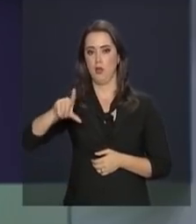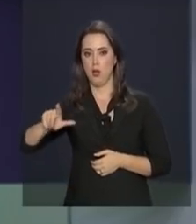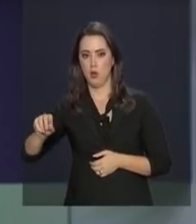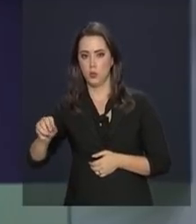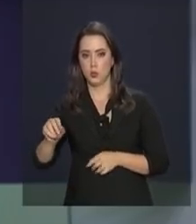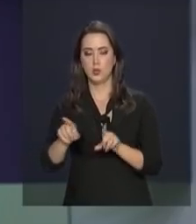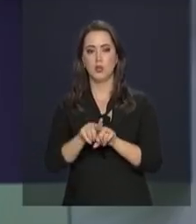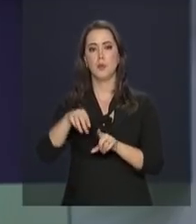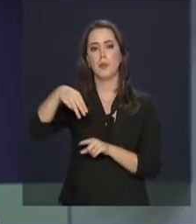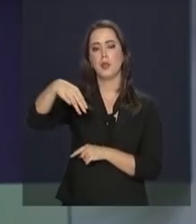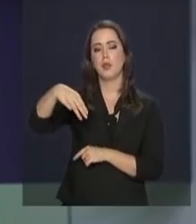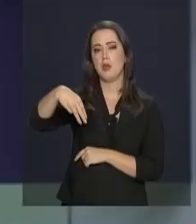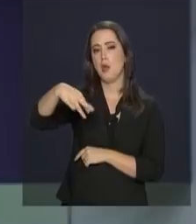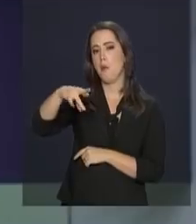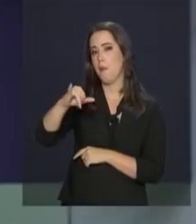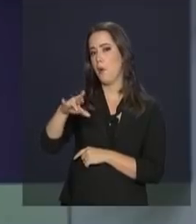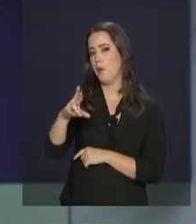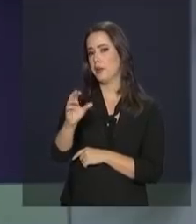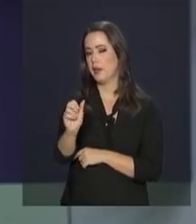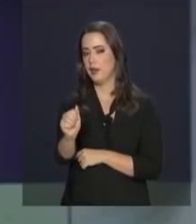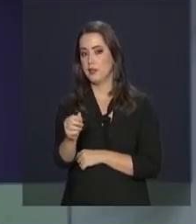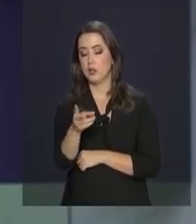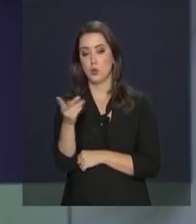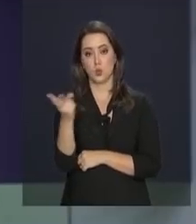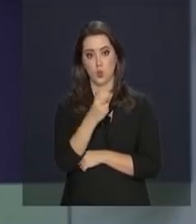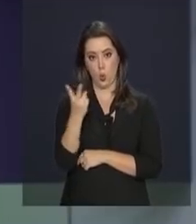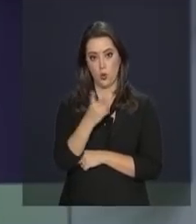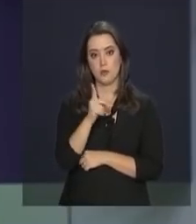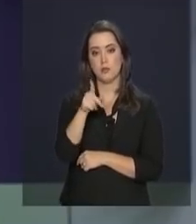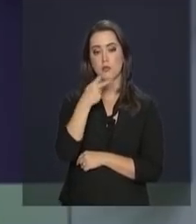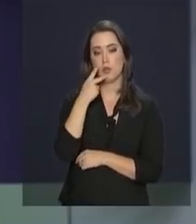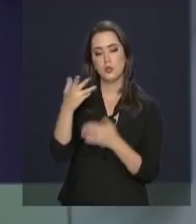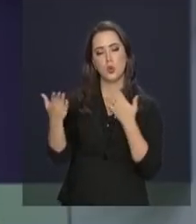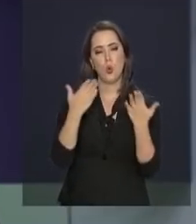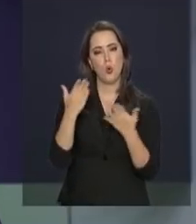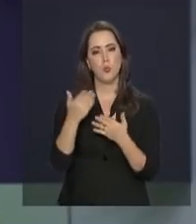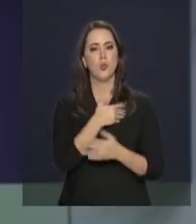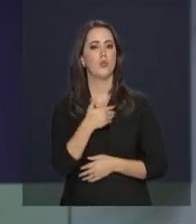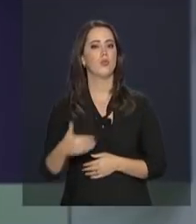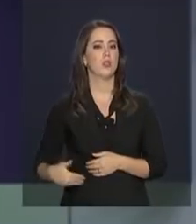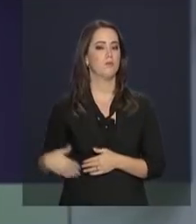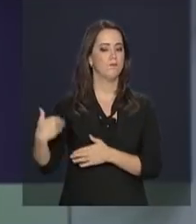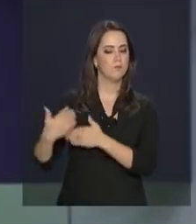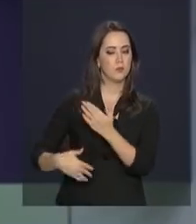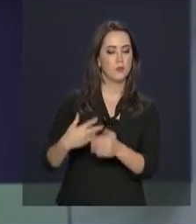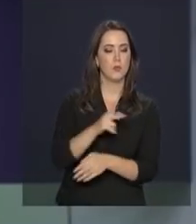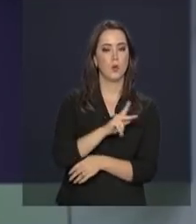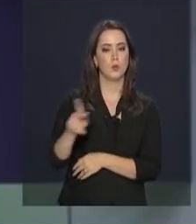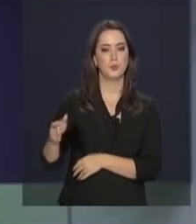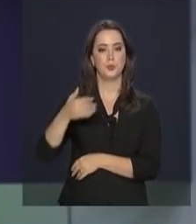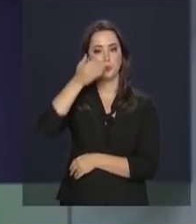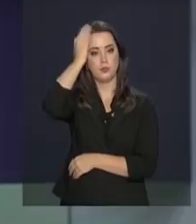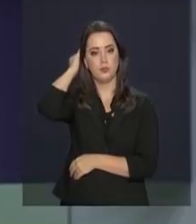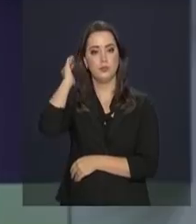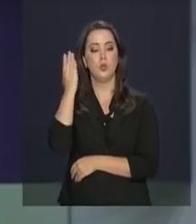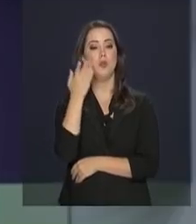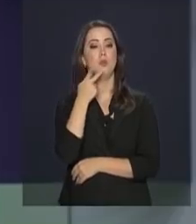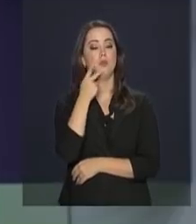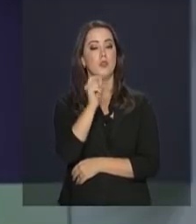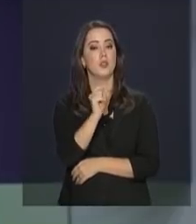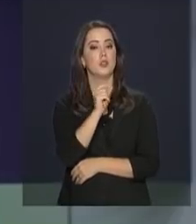de minas e energia fizeram um balanço da gestão do presidente michel temer para o ministro de minas e energia o governo